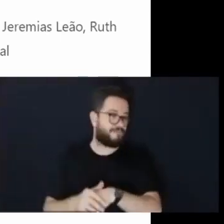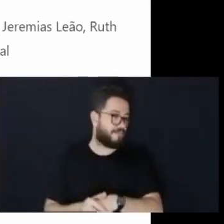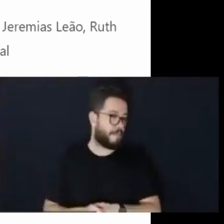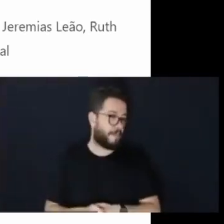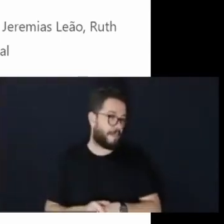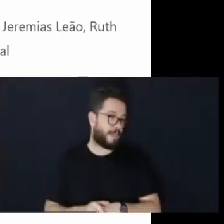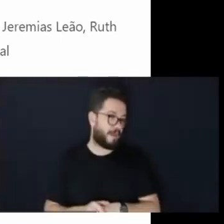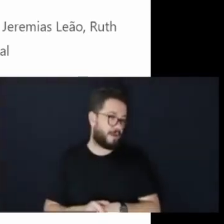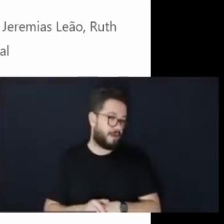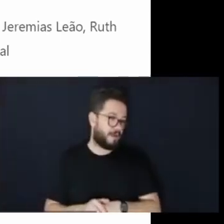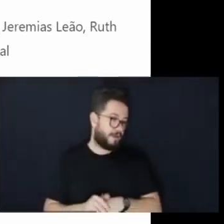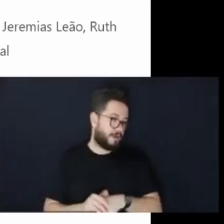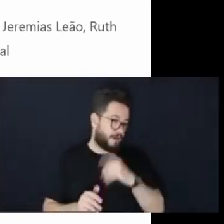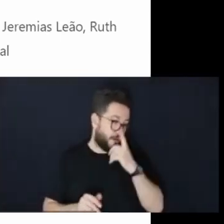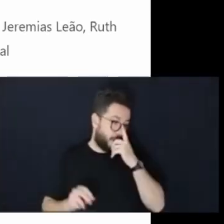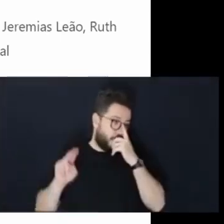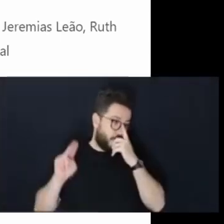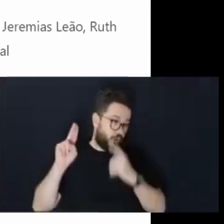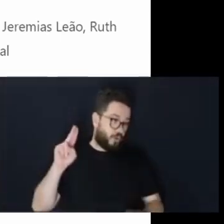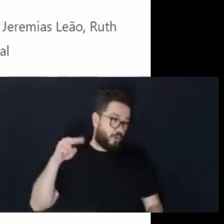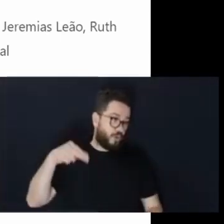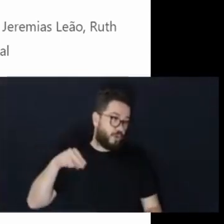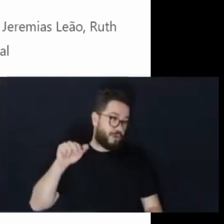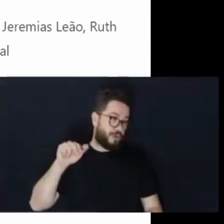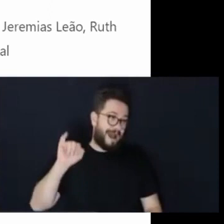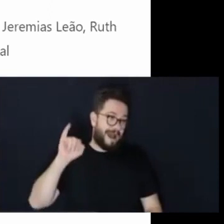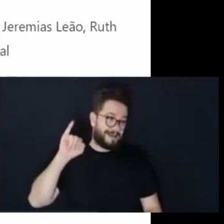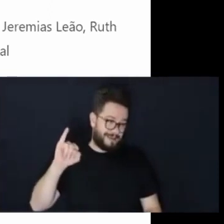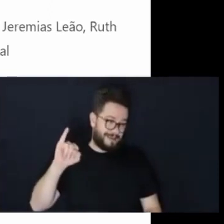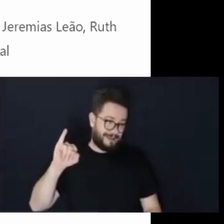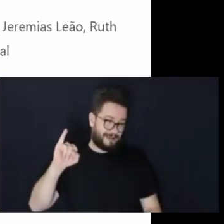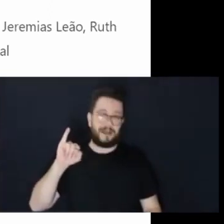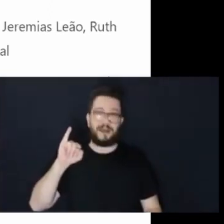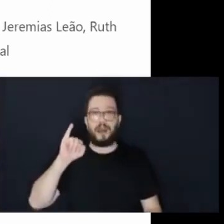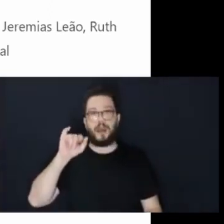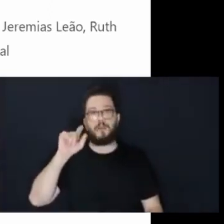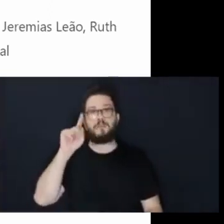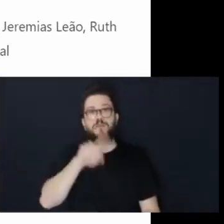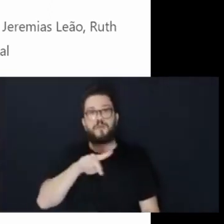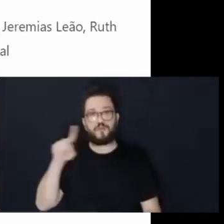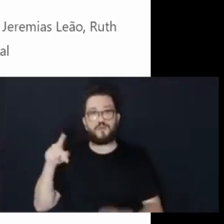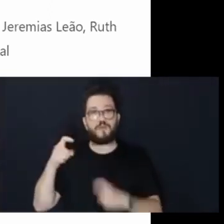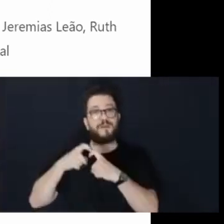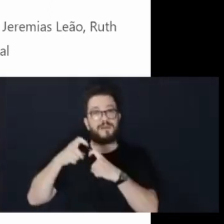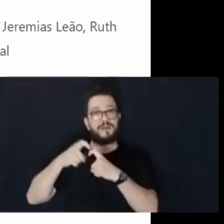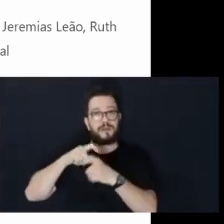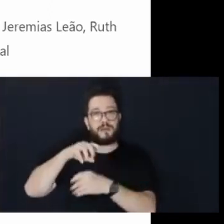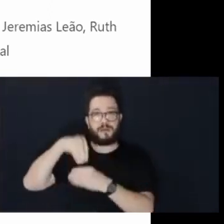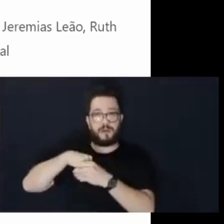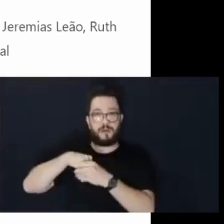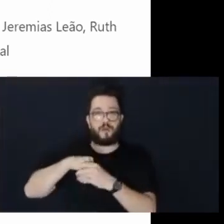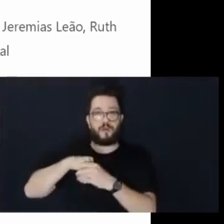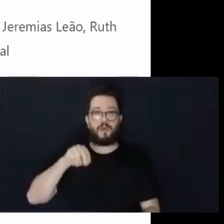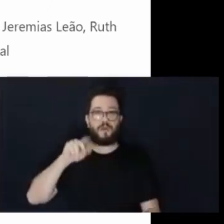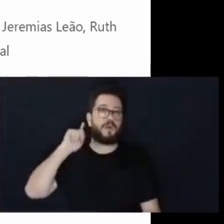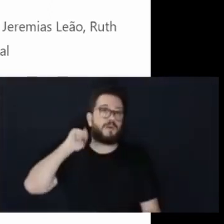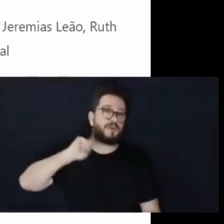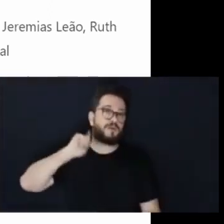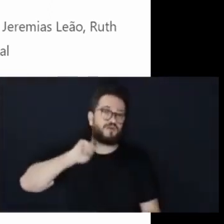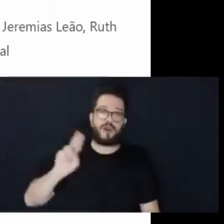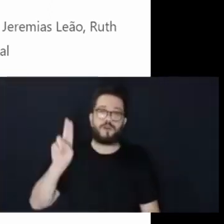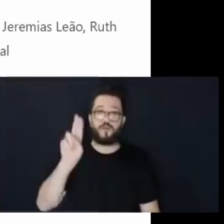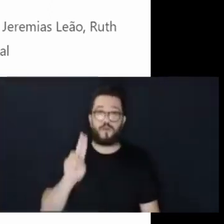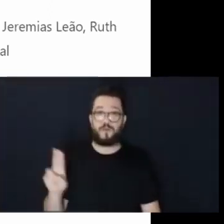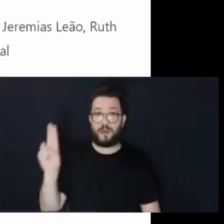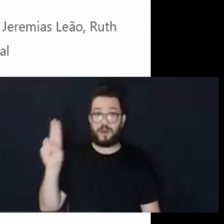infectologista, professor do Departamento de Medicina da Universidade Federal de Minas Gerais, embasou o lockdown para Belo Horizonte,